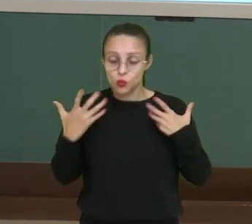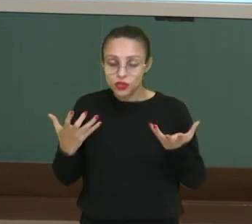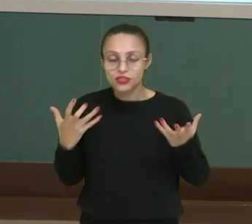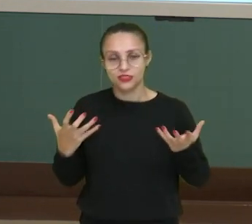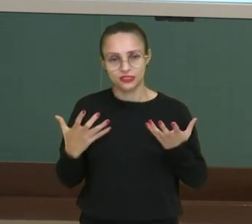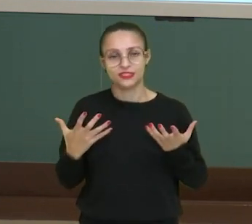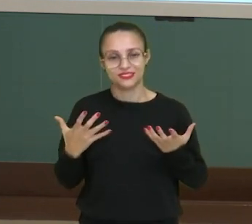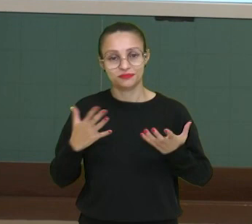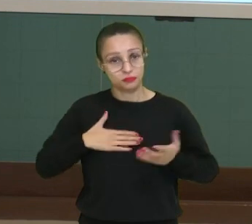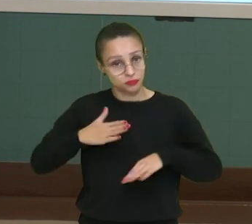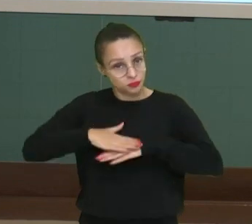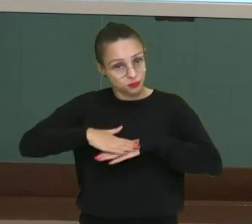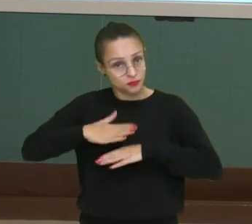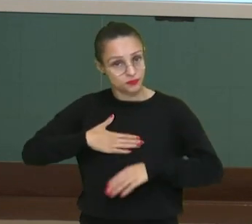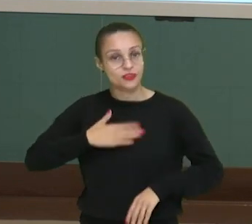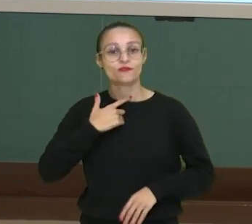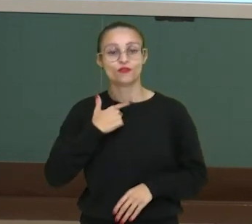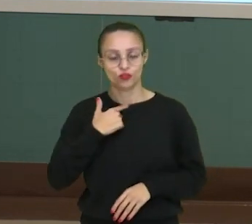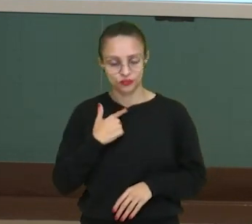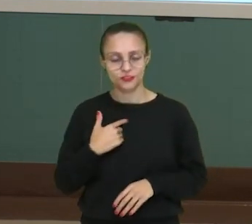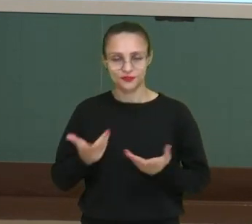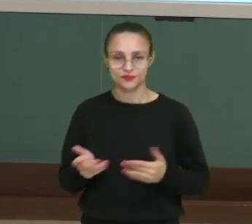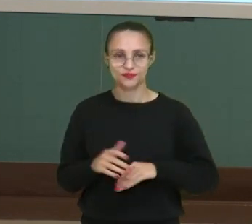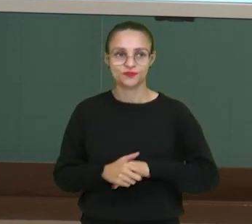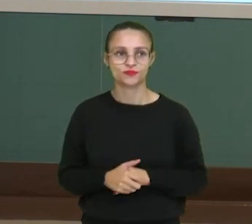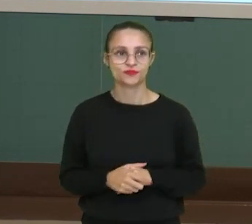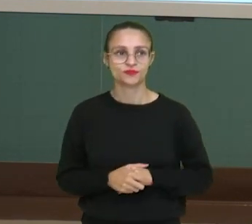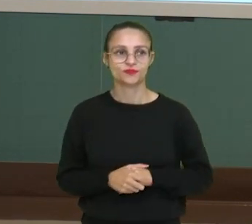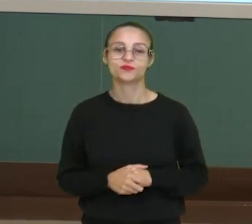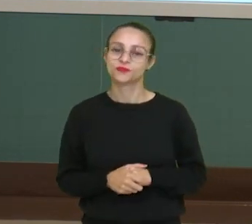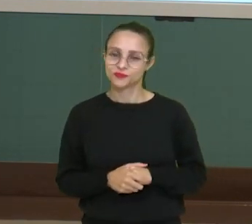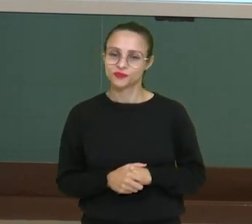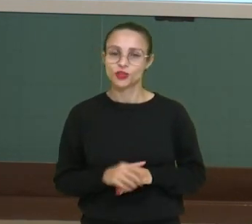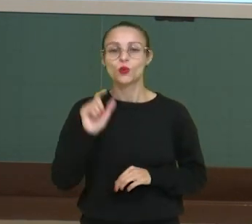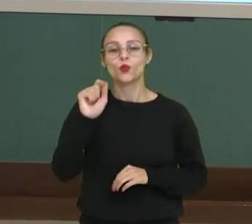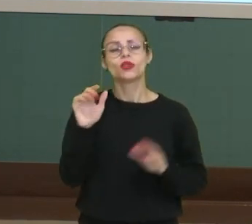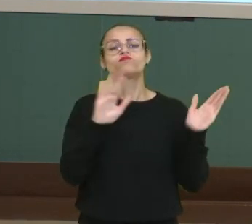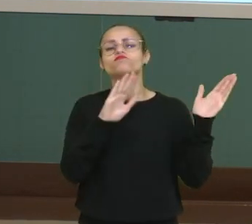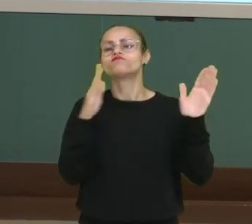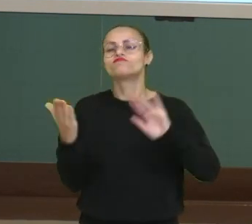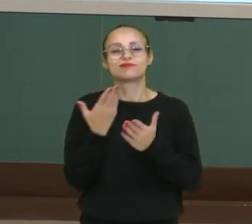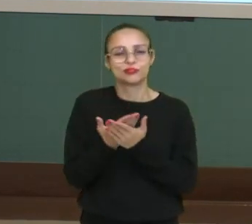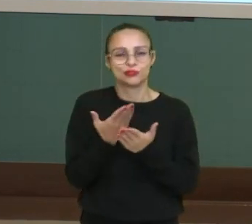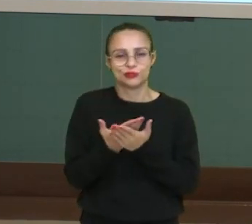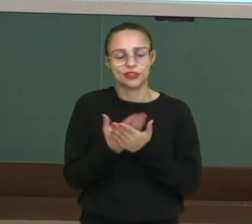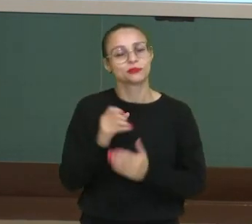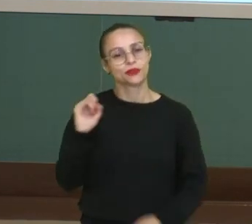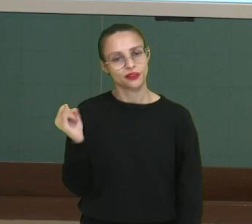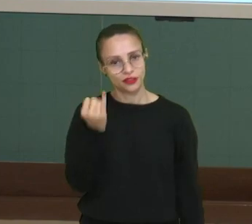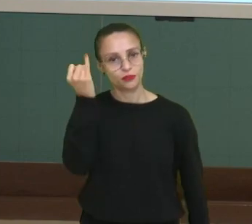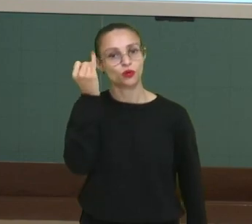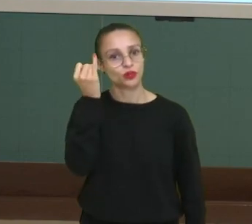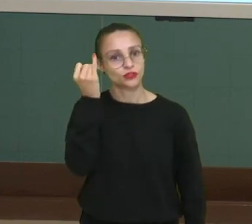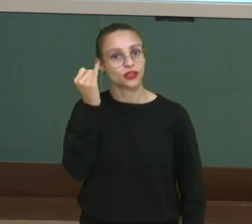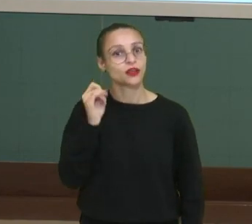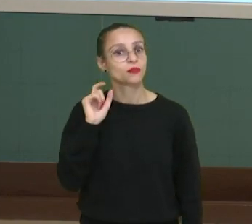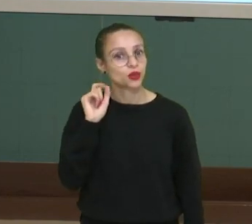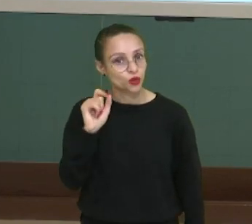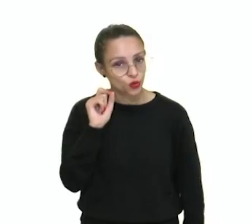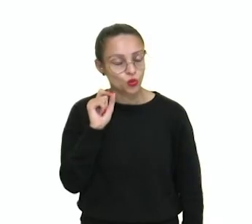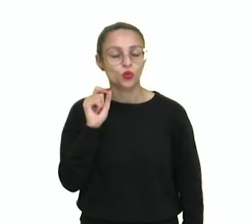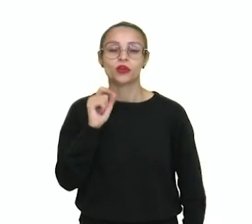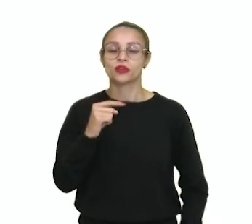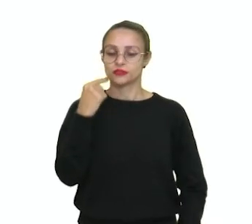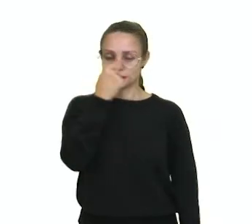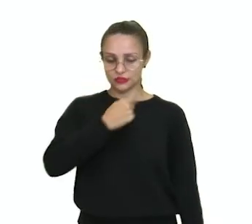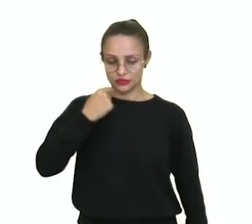jogar. Então é voluntário. E o que vimos na aula? A importância do sistema